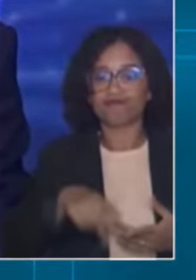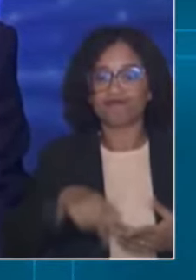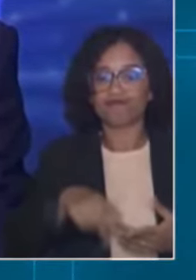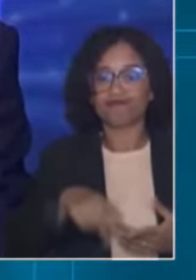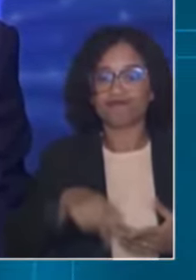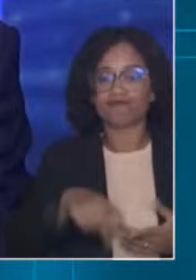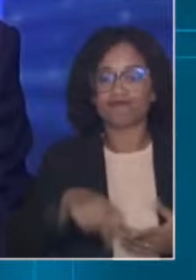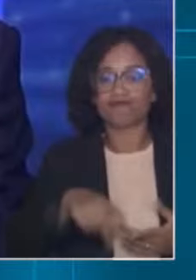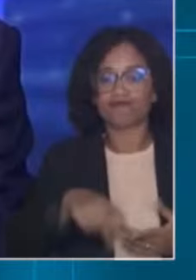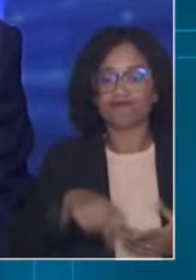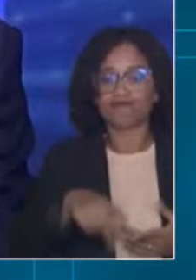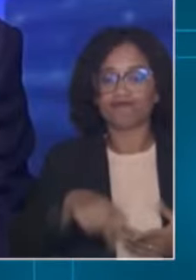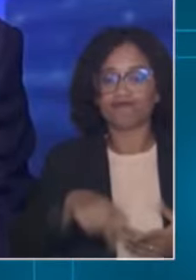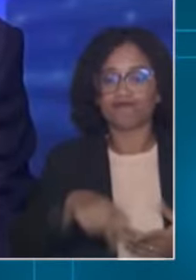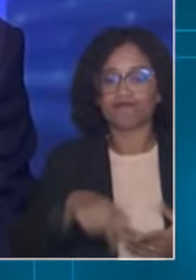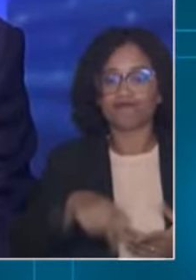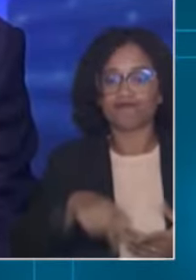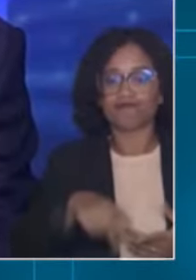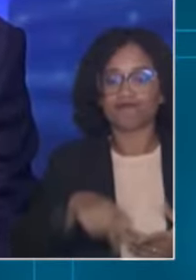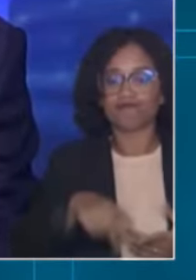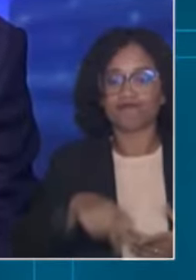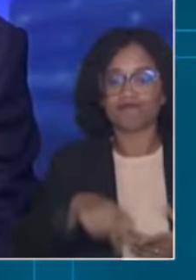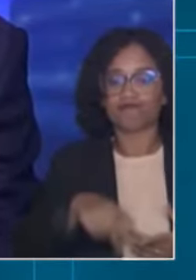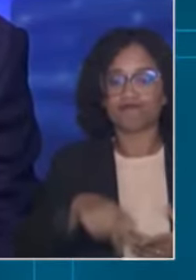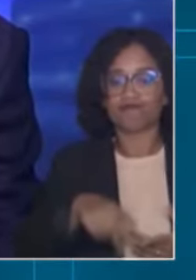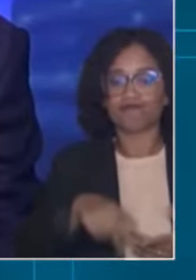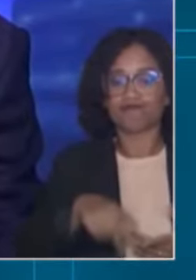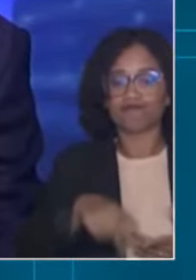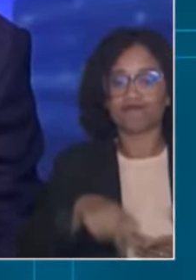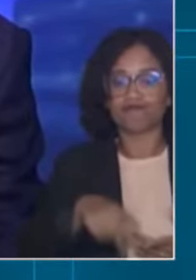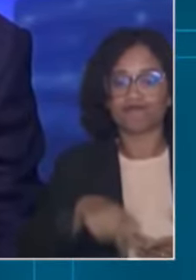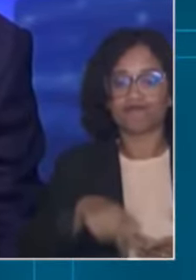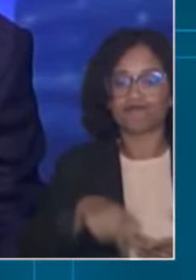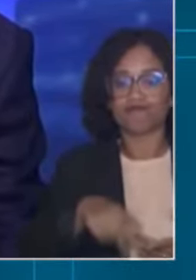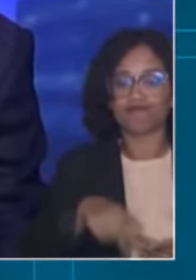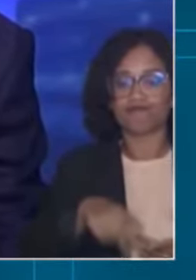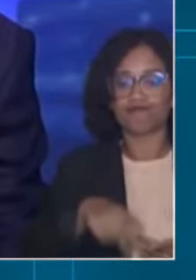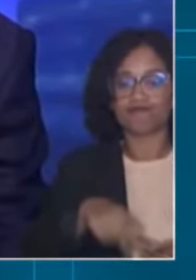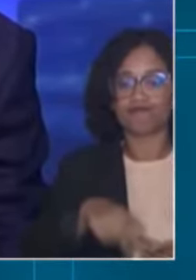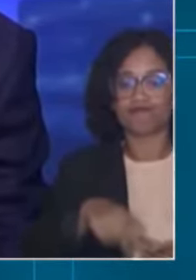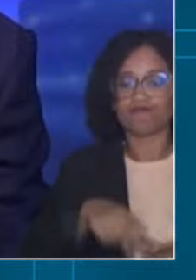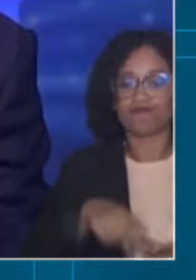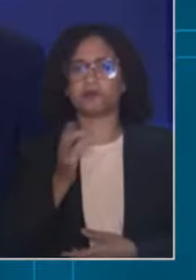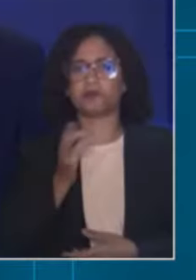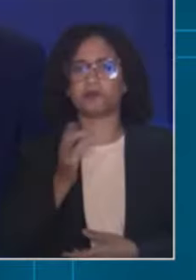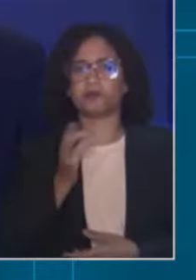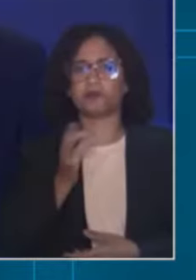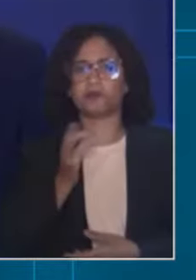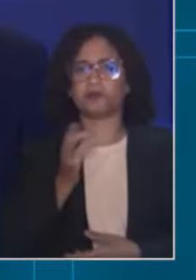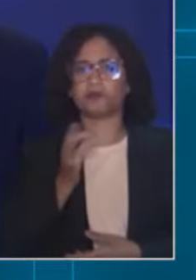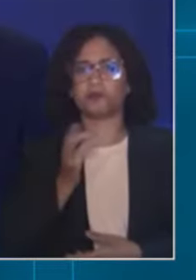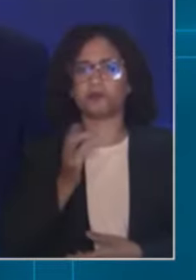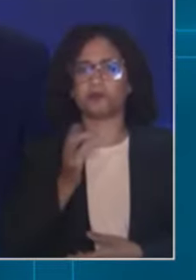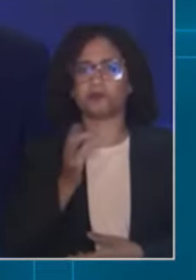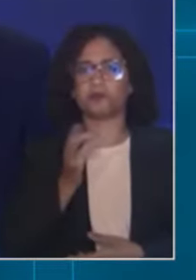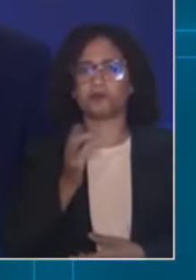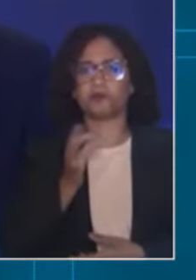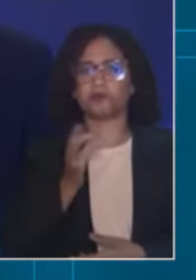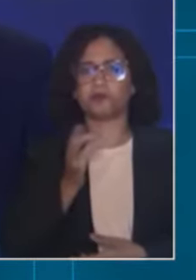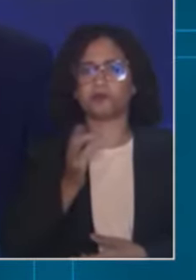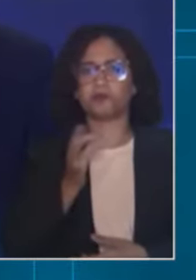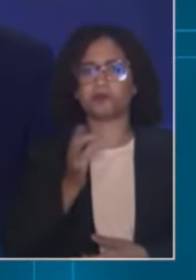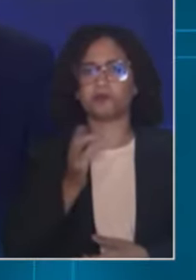2004, Nelson Pellegrino ultrapassou a barra de 20%. Depois não foi para o segundo turno, porque foi César Borges e João